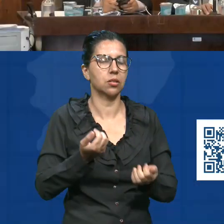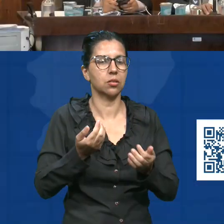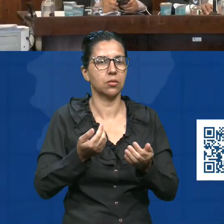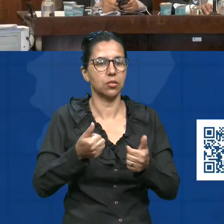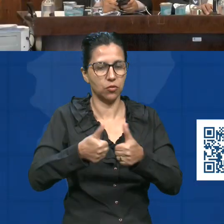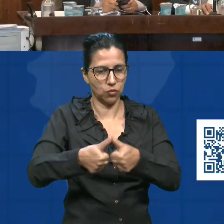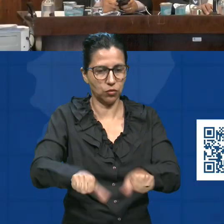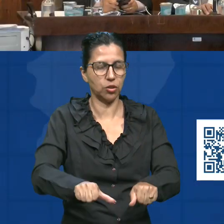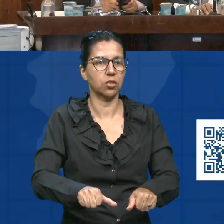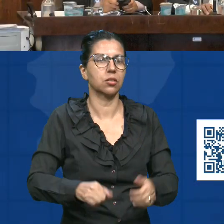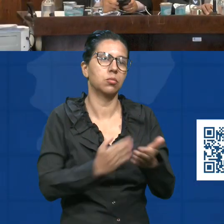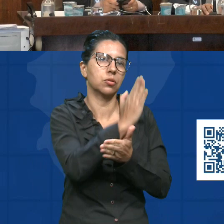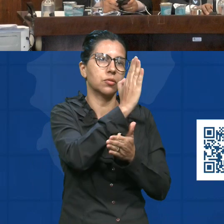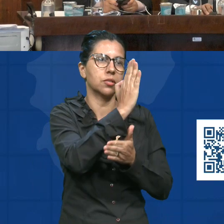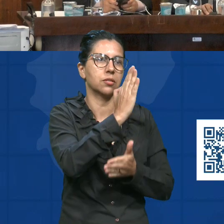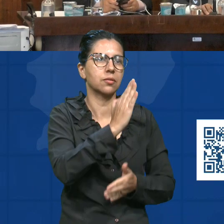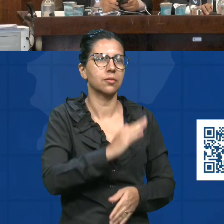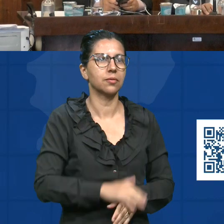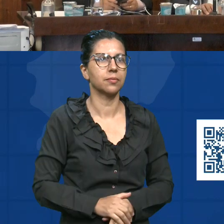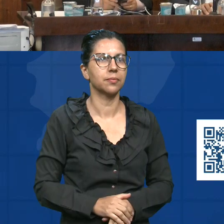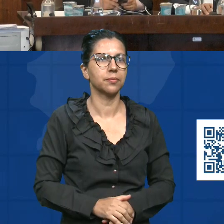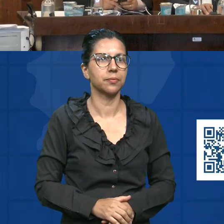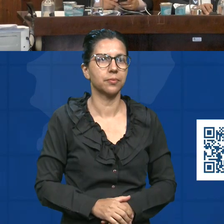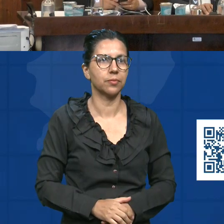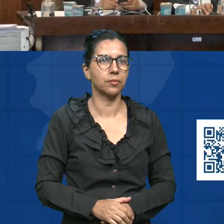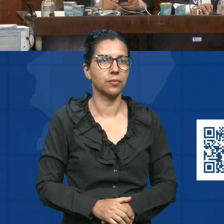como se encontra. Aprovado.